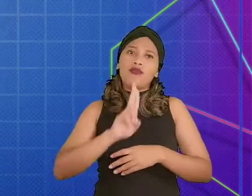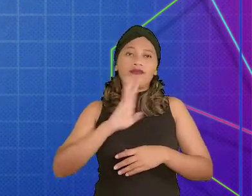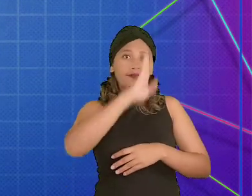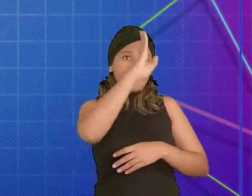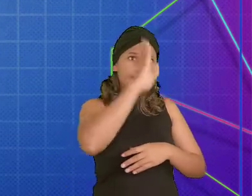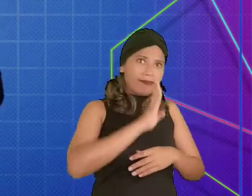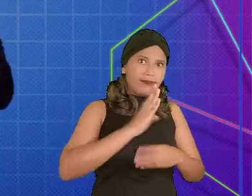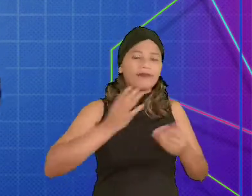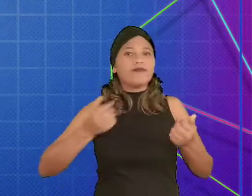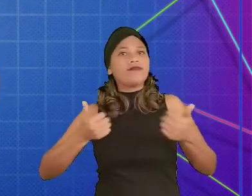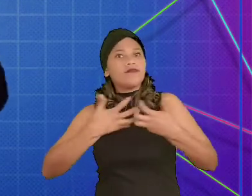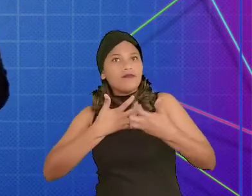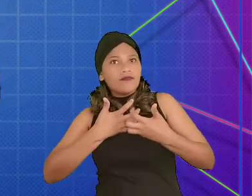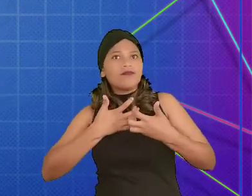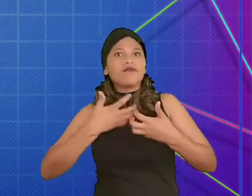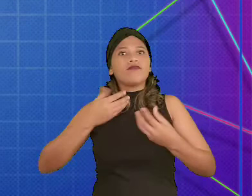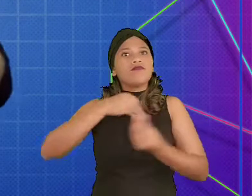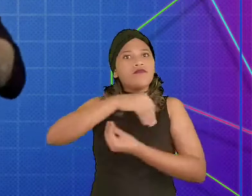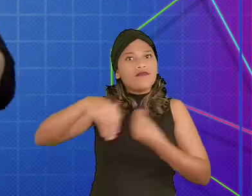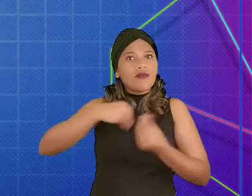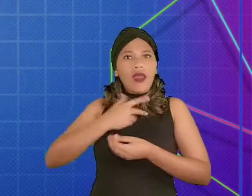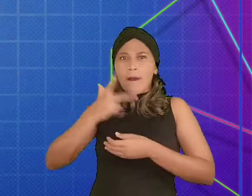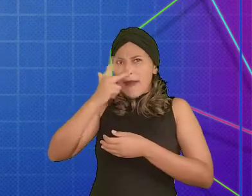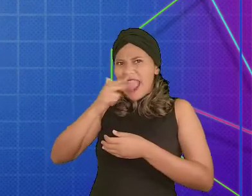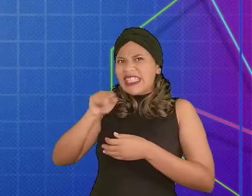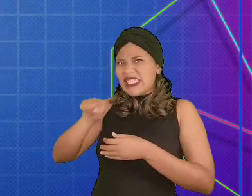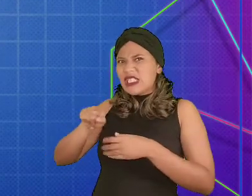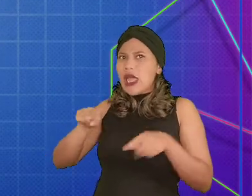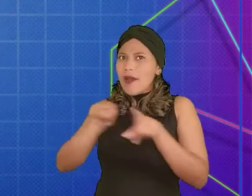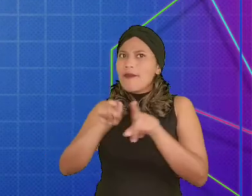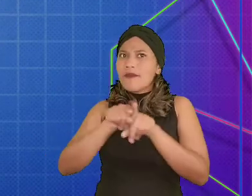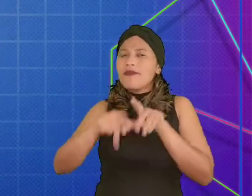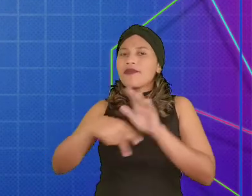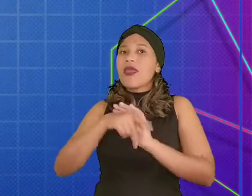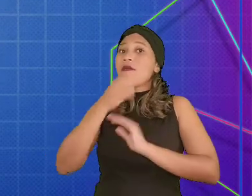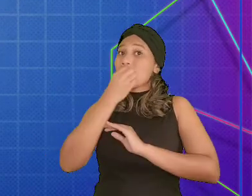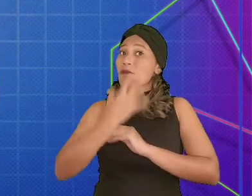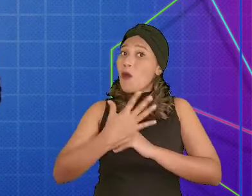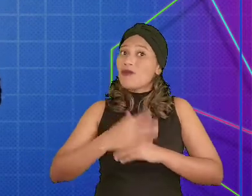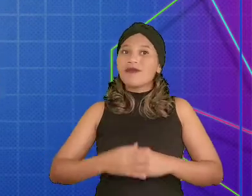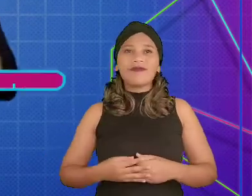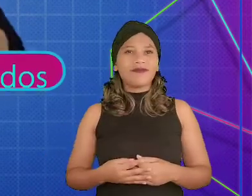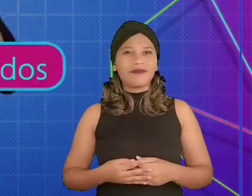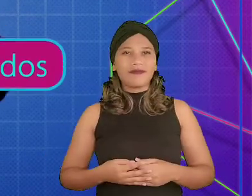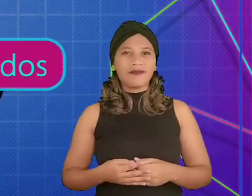um programa gratuito com várias funcionalidades bem parecidas com o Photoshop, e ele é muito bom